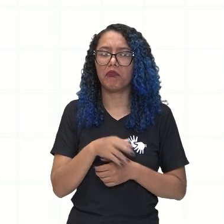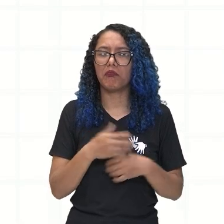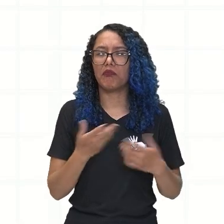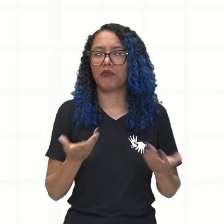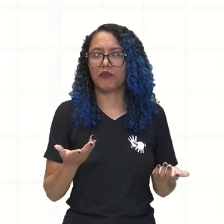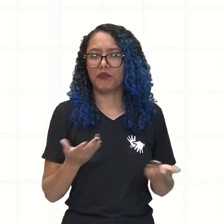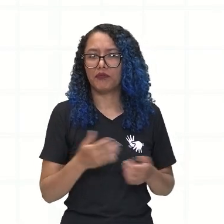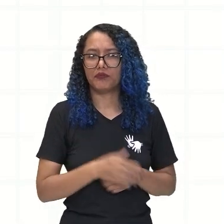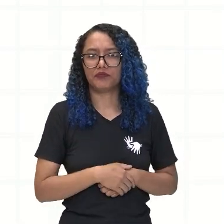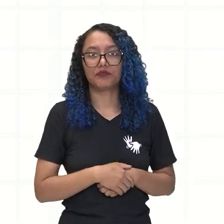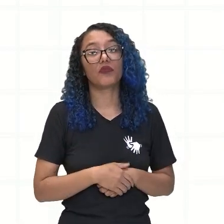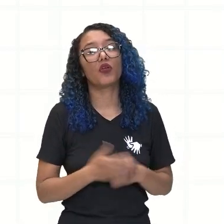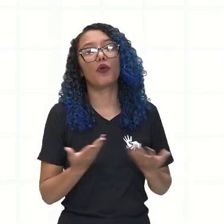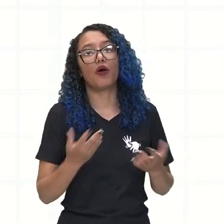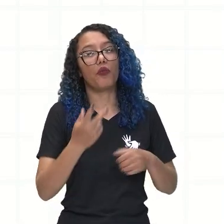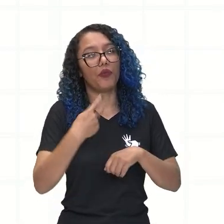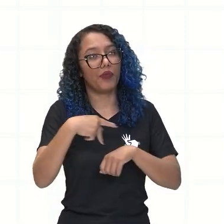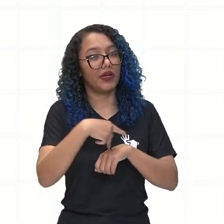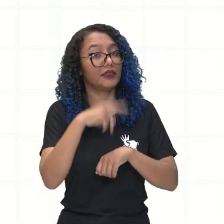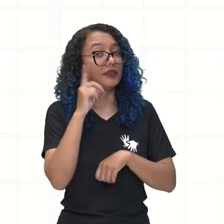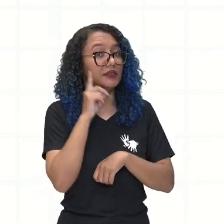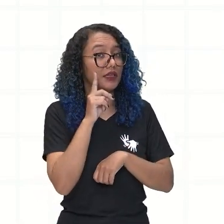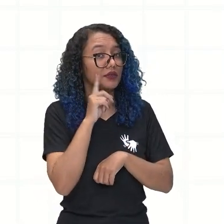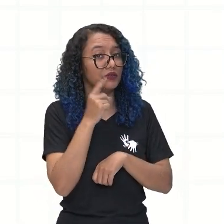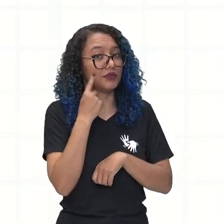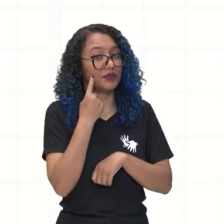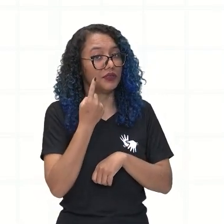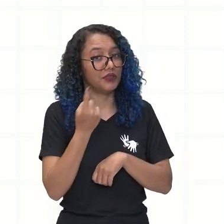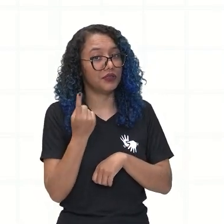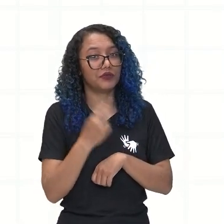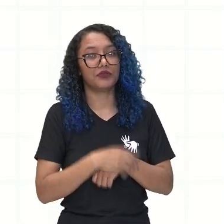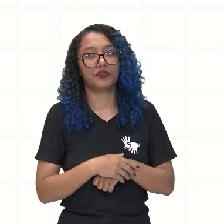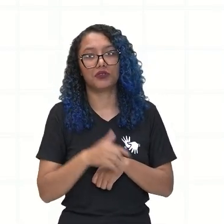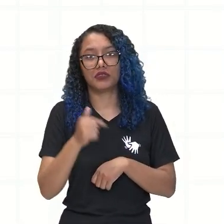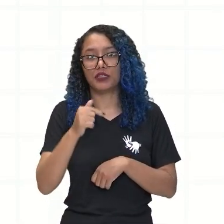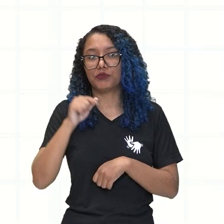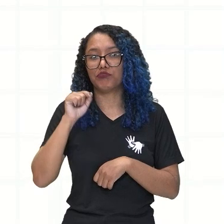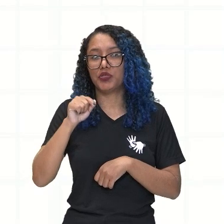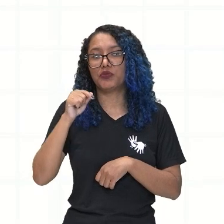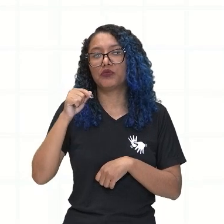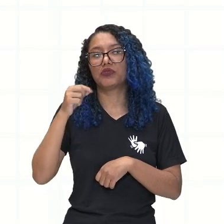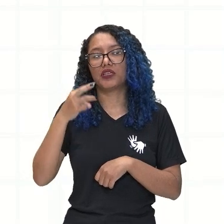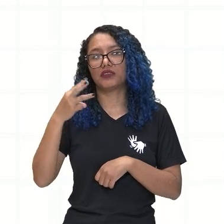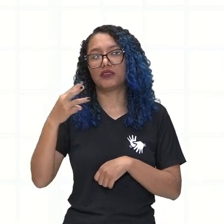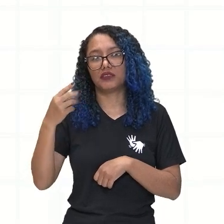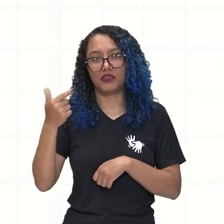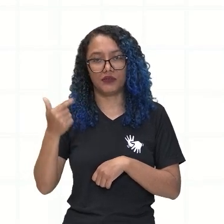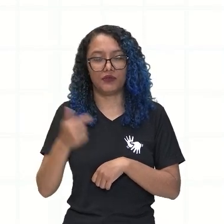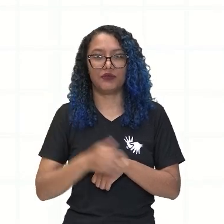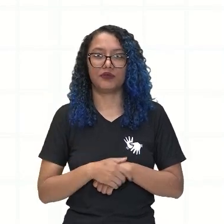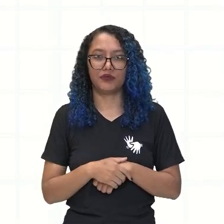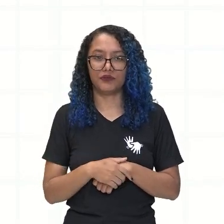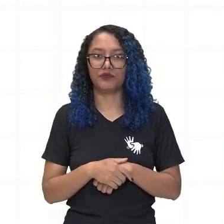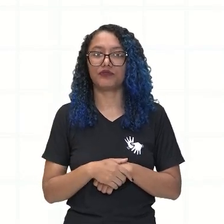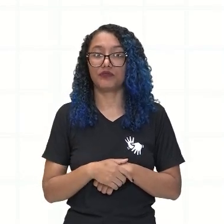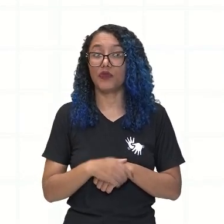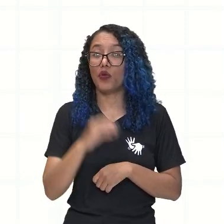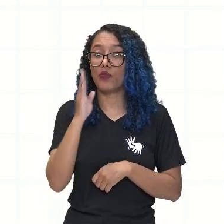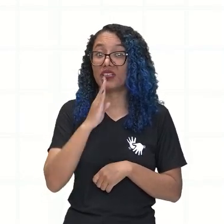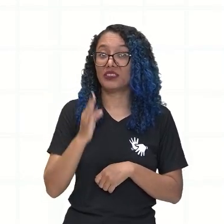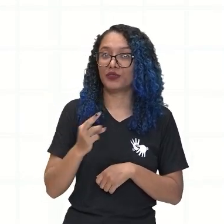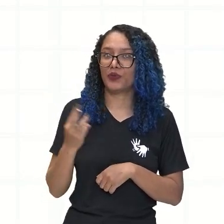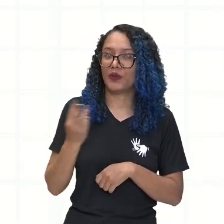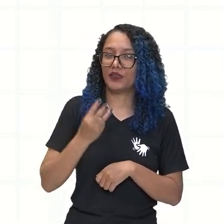Estados Unidos da América. Está aqui a informação, 7.332. O Brasil ficou em terceiro e assim sucessivamente nós vamos